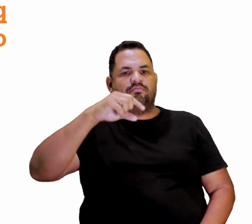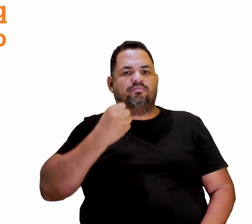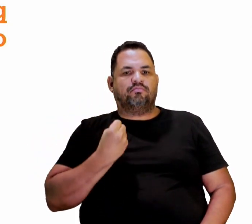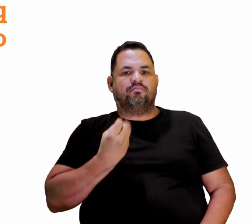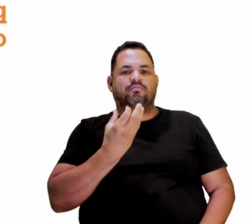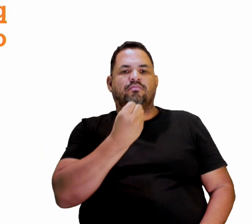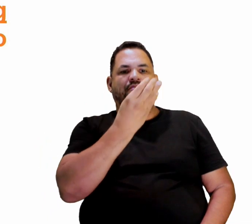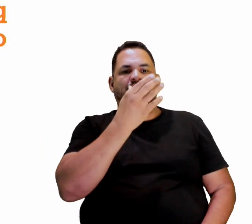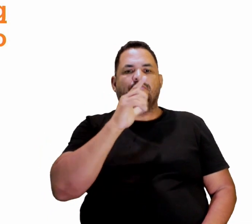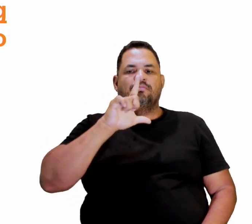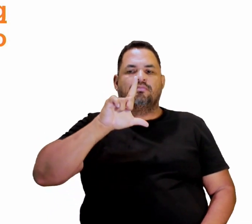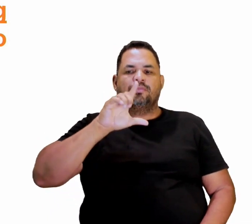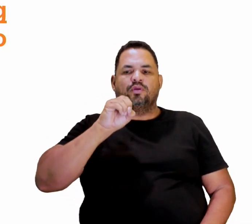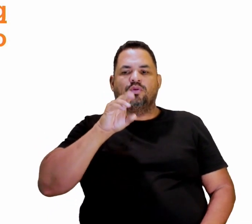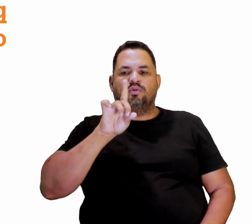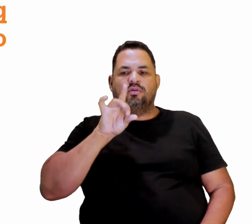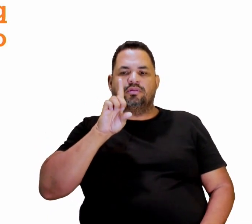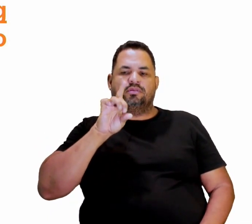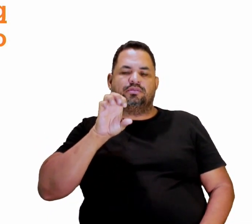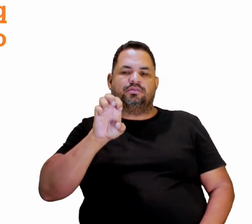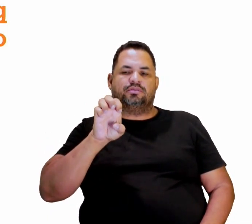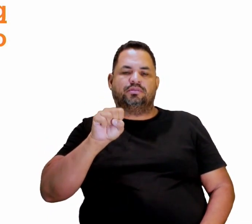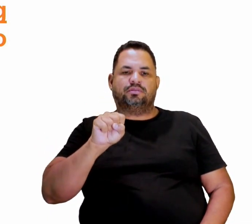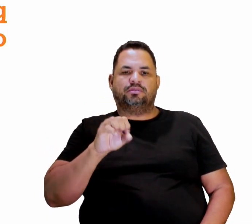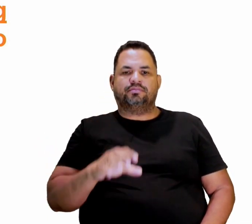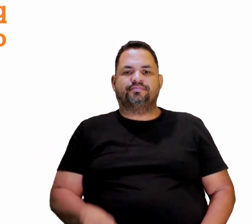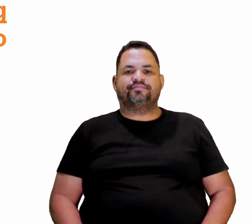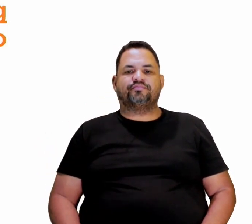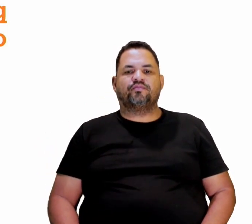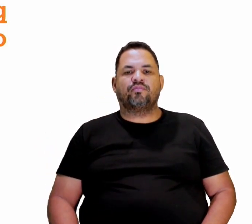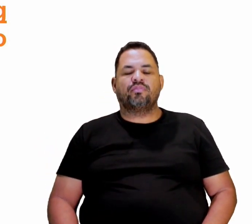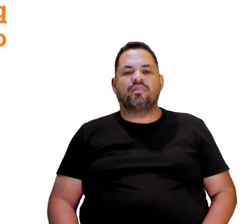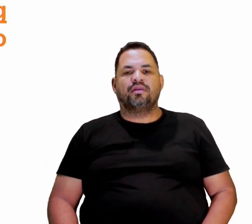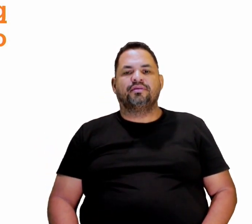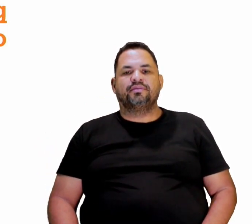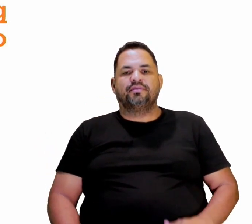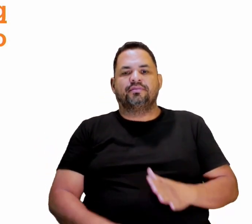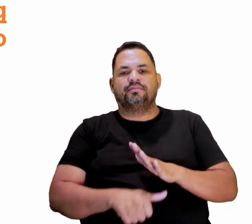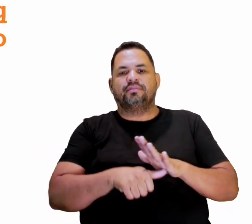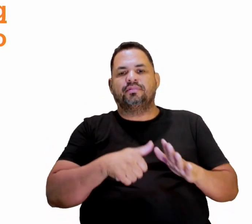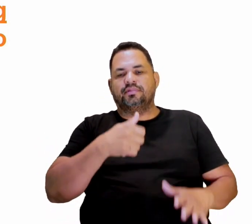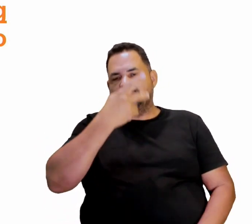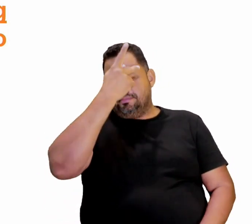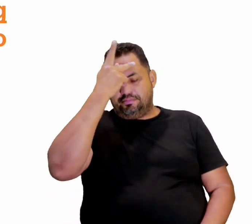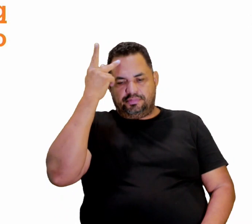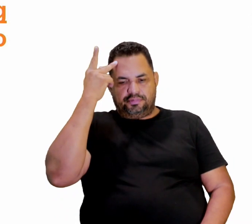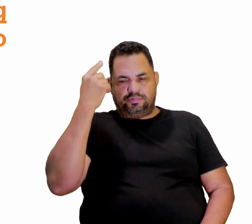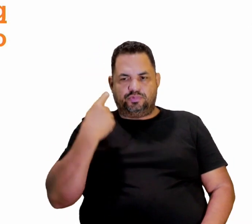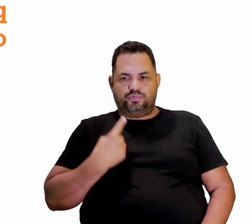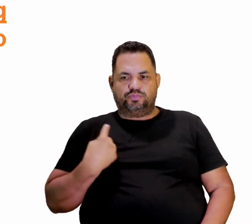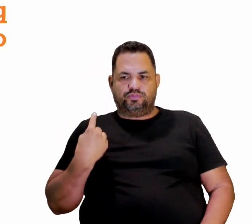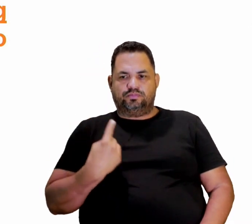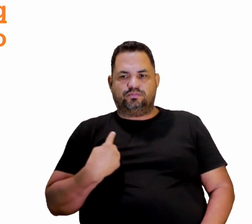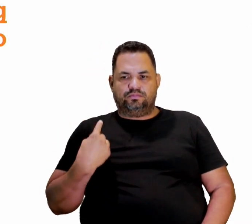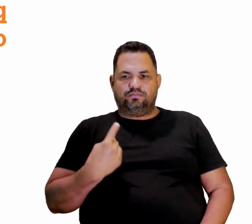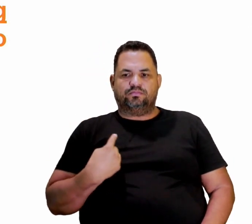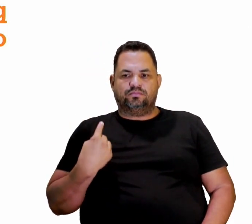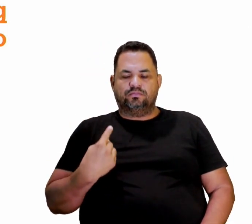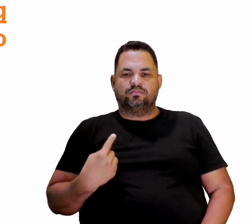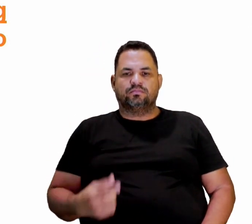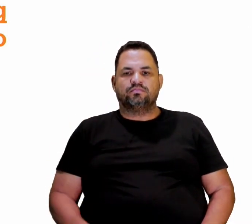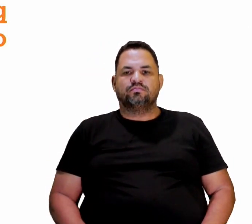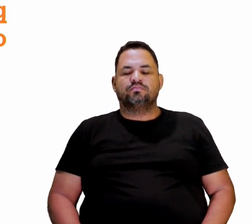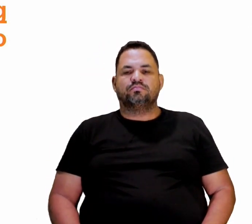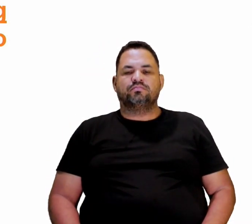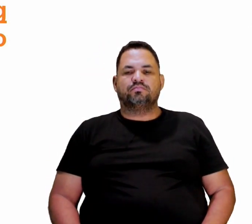tô usando o outro verbo aqui to be porque eu estou usando a primeira pessoa do singular e aí vai mudando de acordo com o